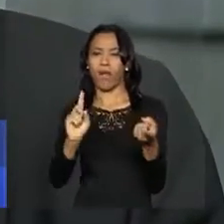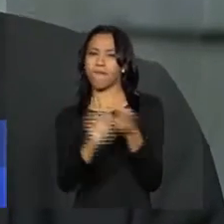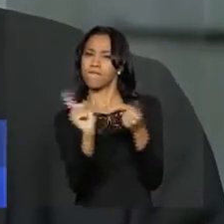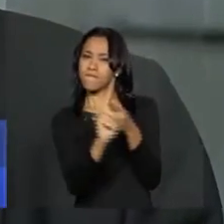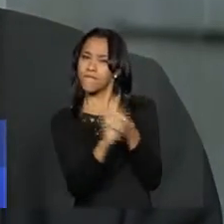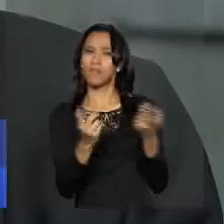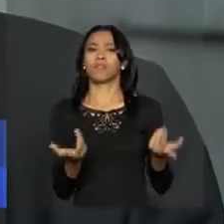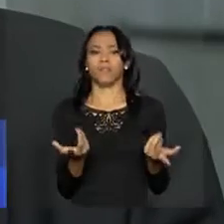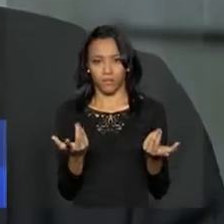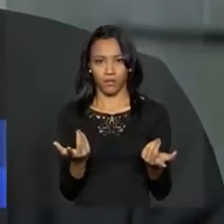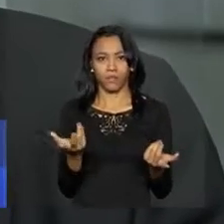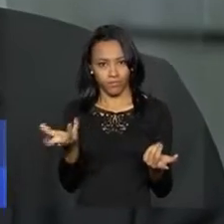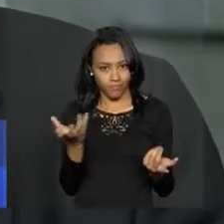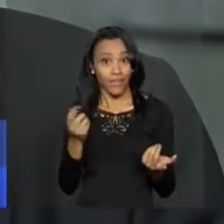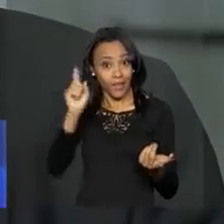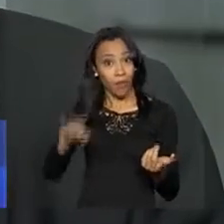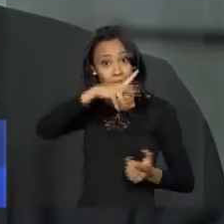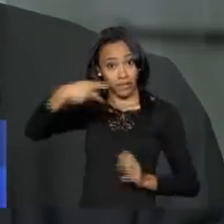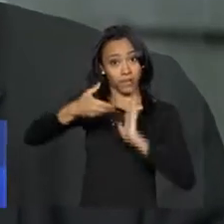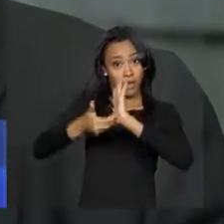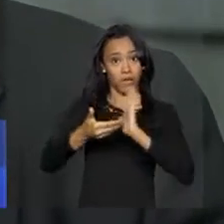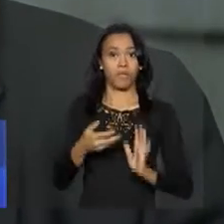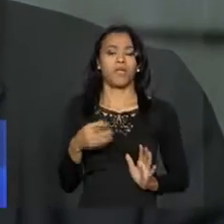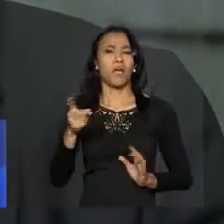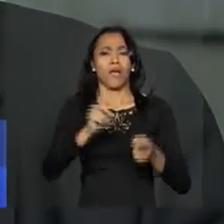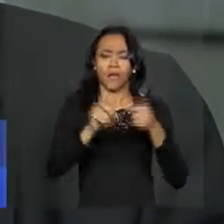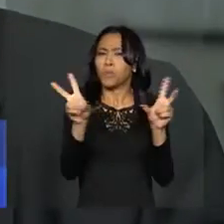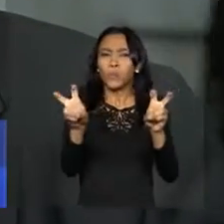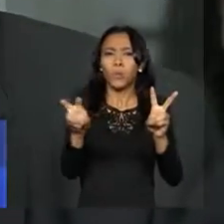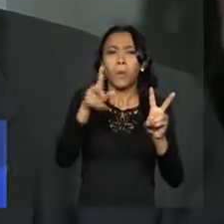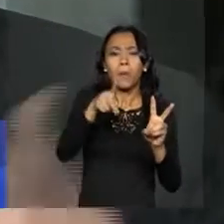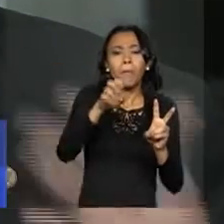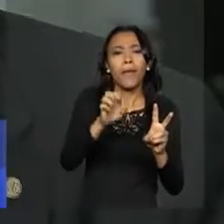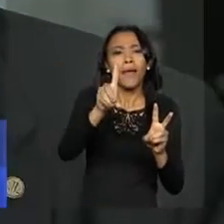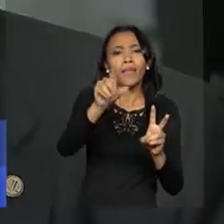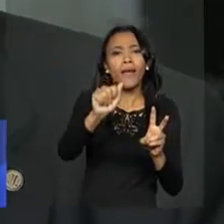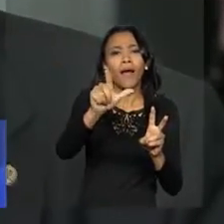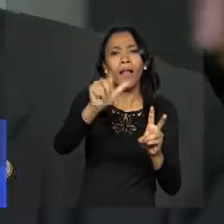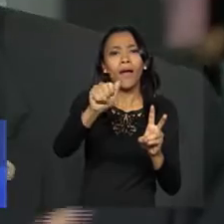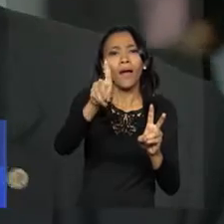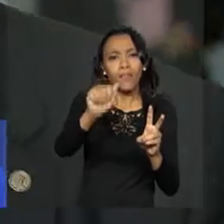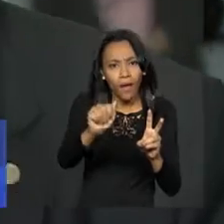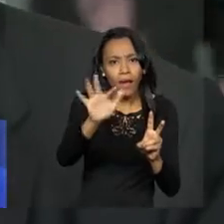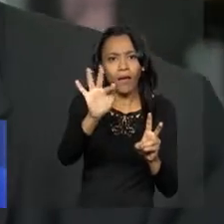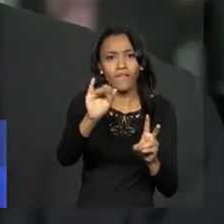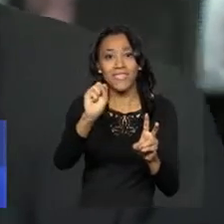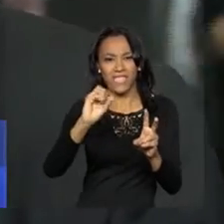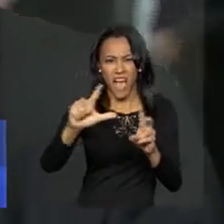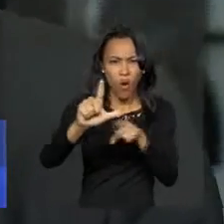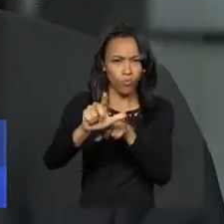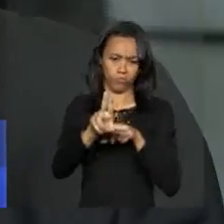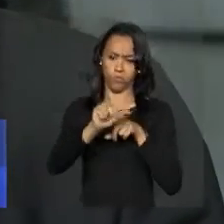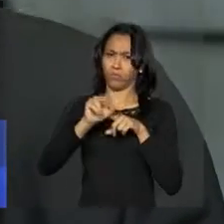Cunha. Além do mais, pedaladas fiscais, ou seja, uma questão fiscal, nunca caçou presidente